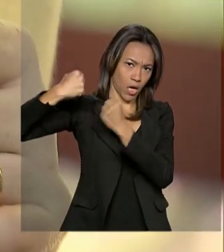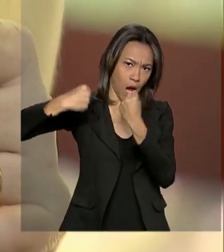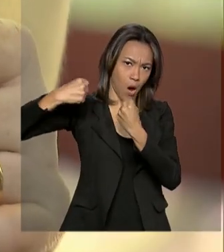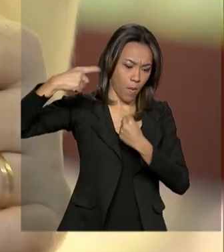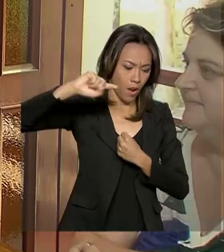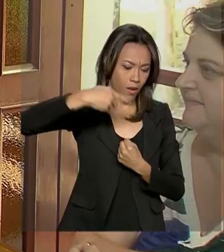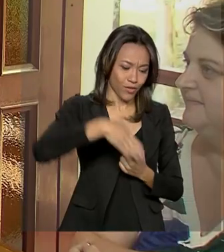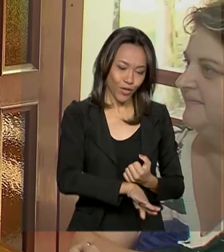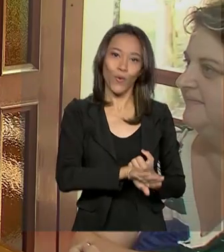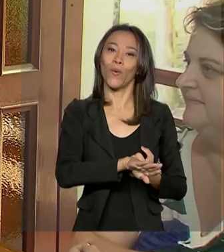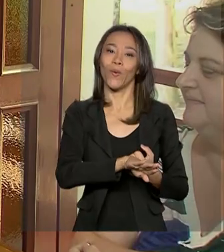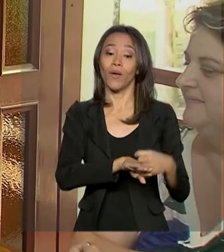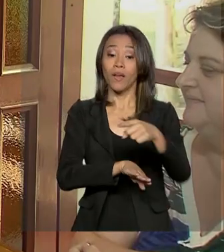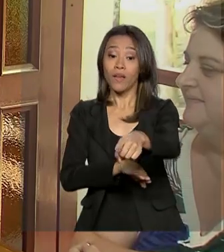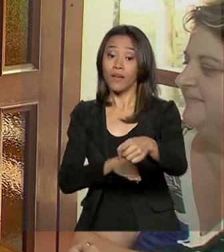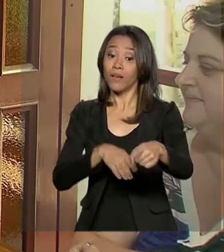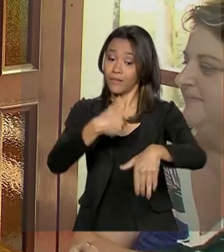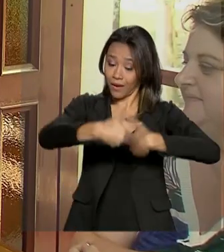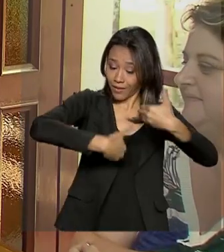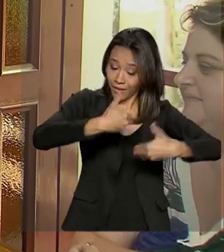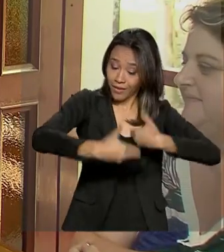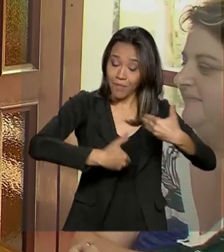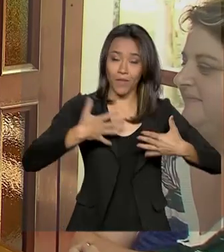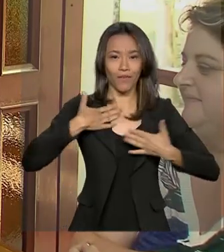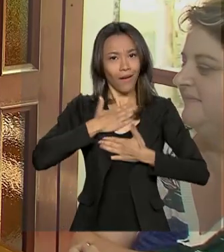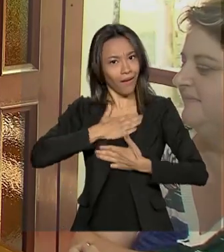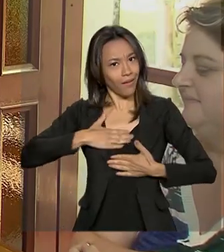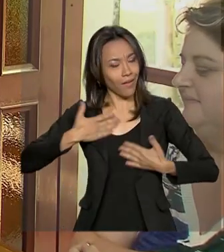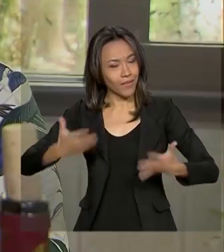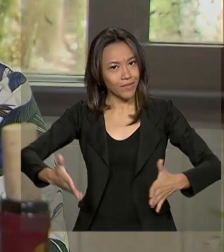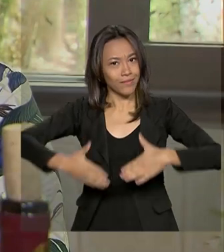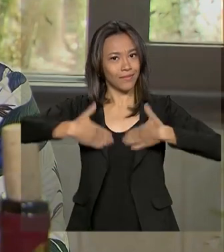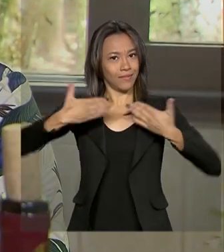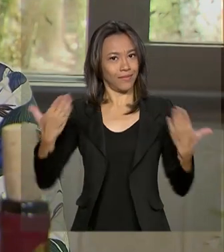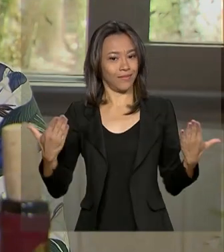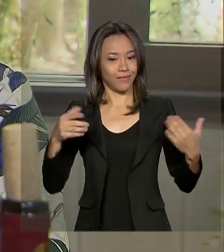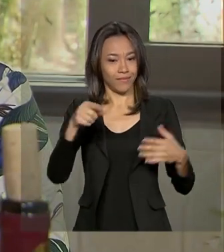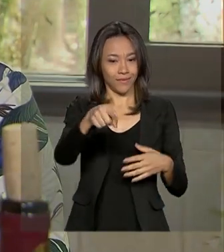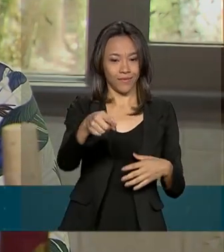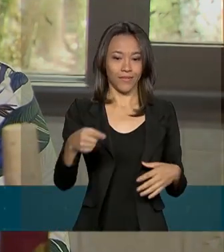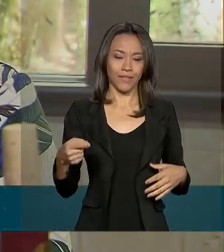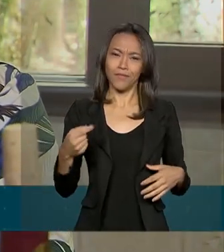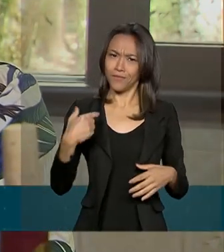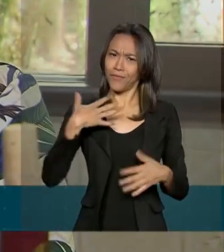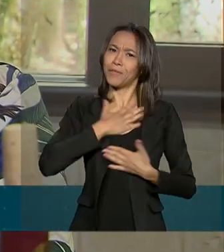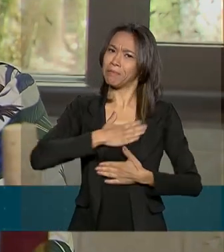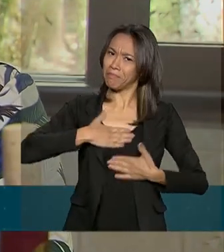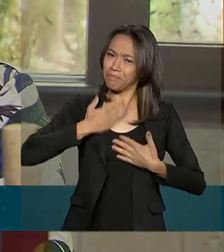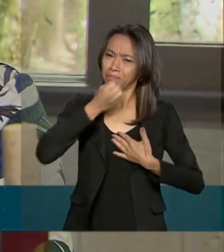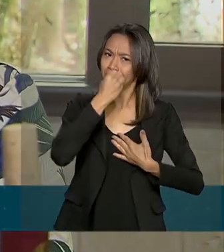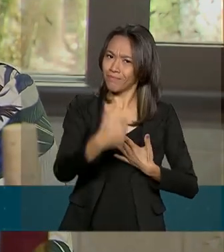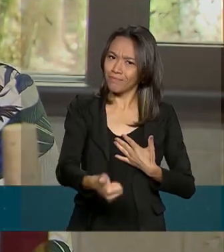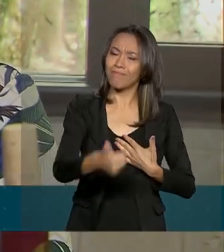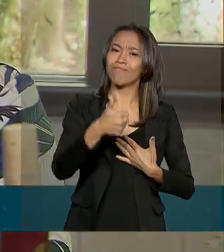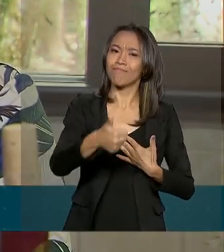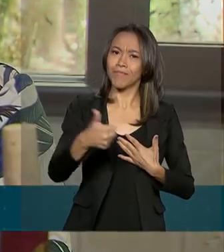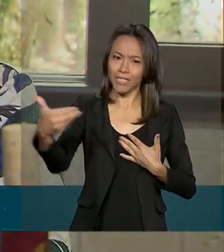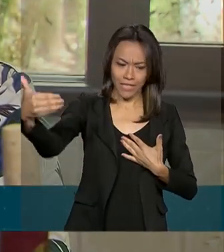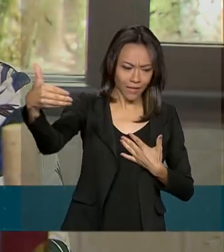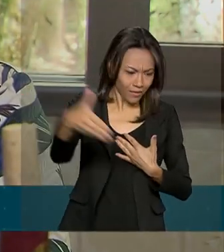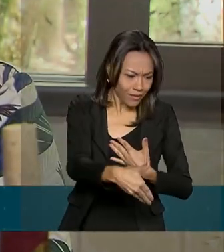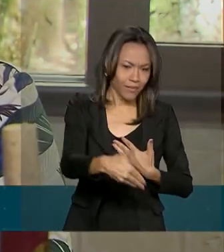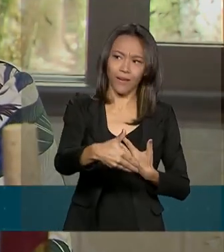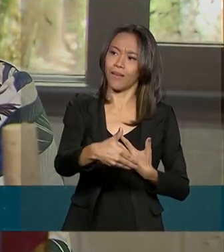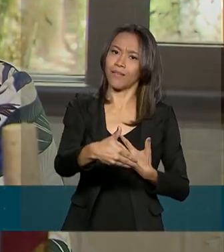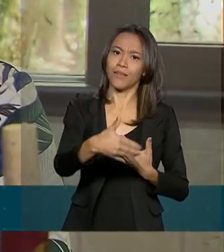tratamento caloroso recebido nas vinícolas foi uma agradável surpresa. Foi muito gratificante você entrar dentro,